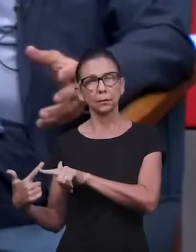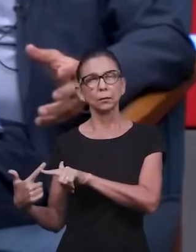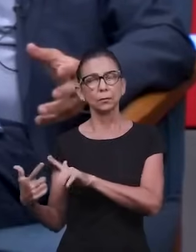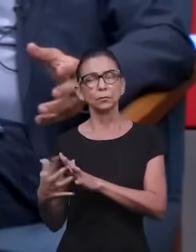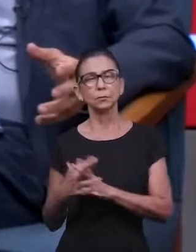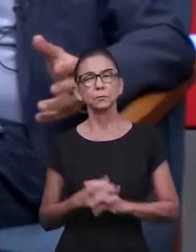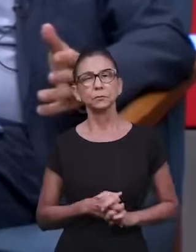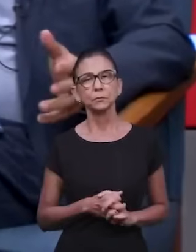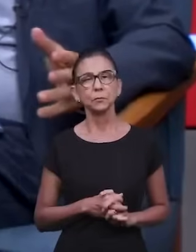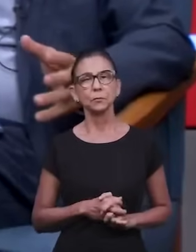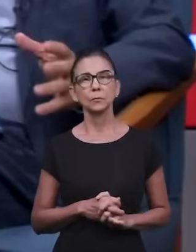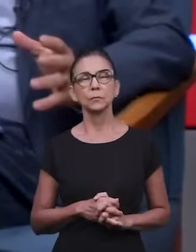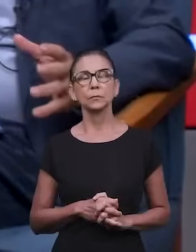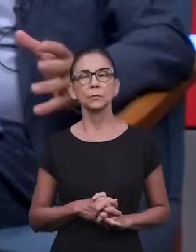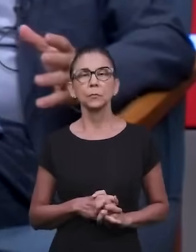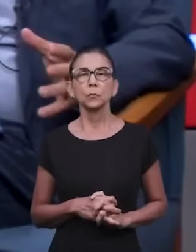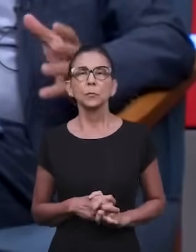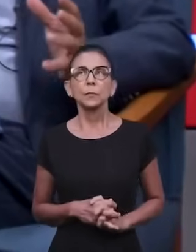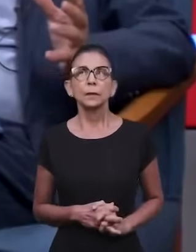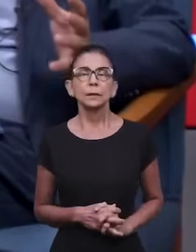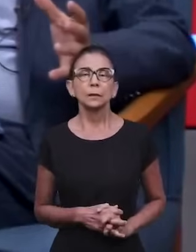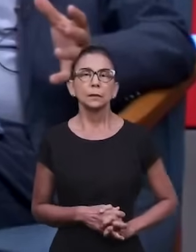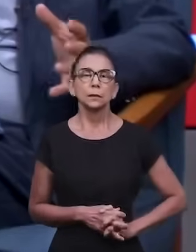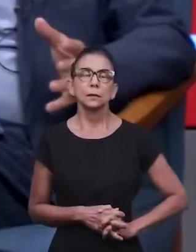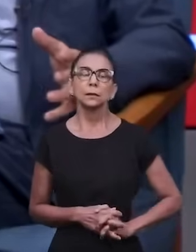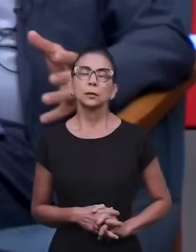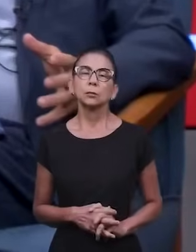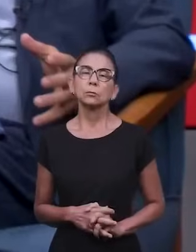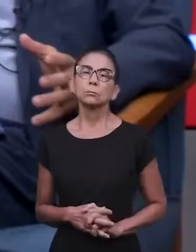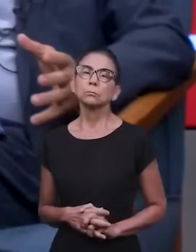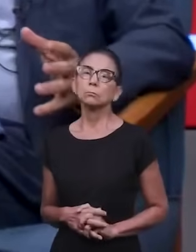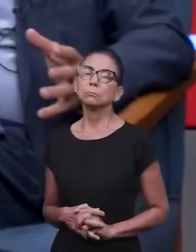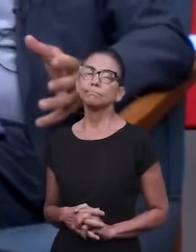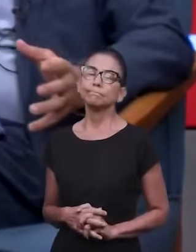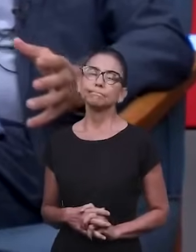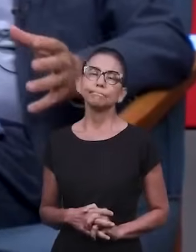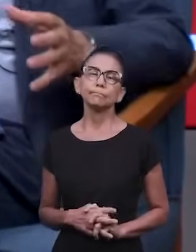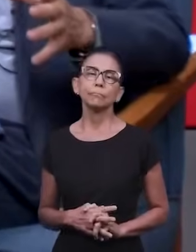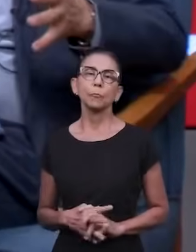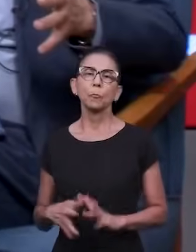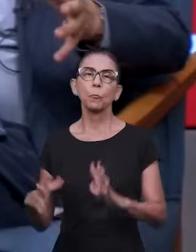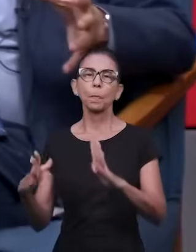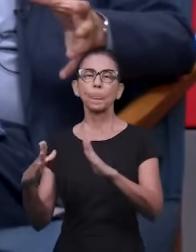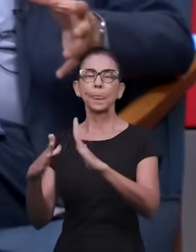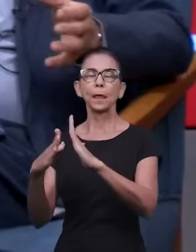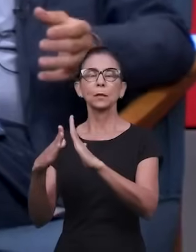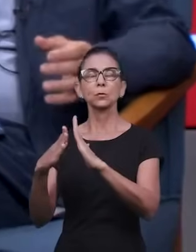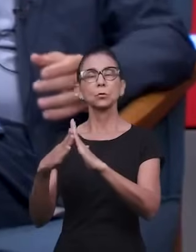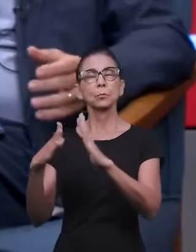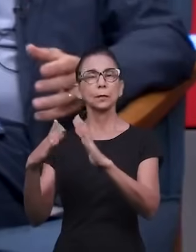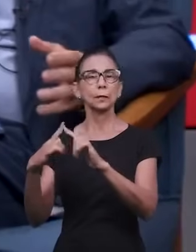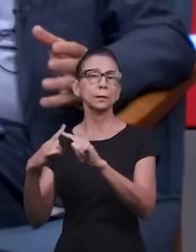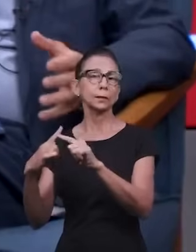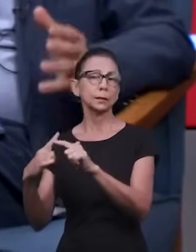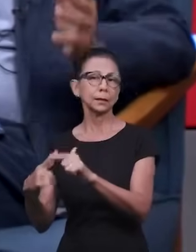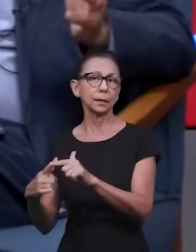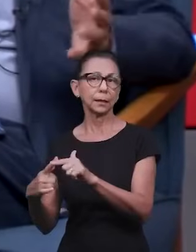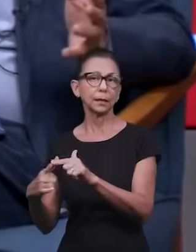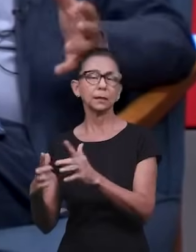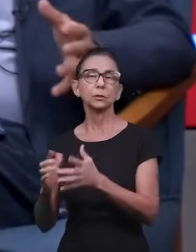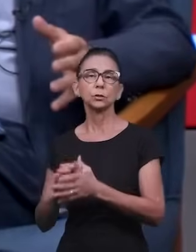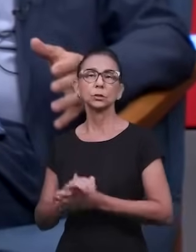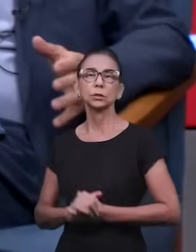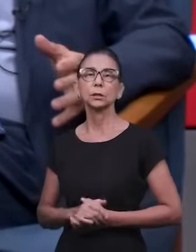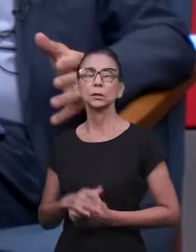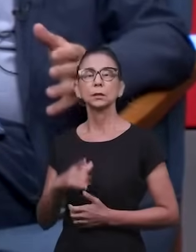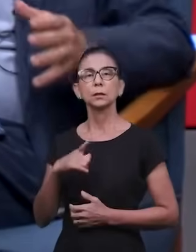sobre a igreja local aquela igreja como se se diz o rebanho né que